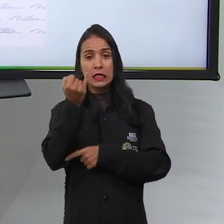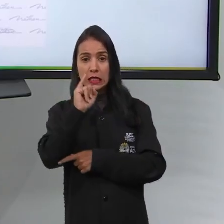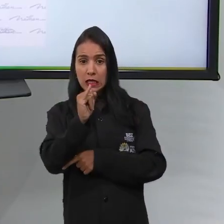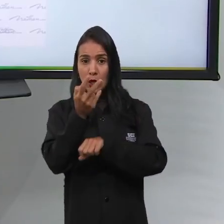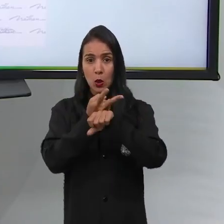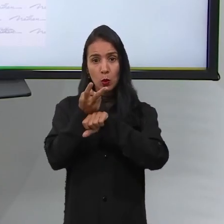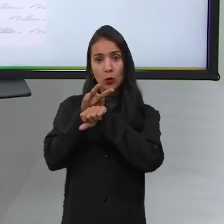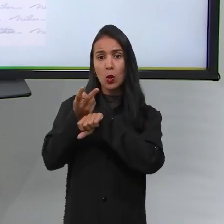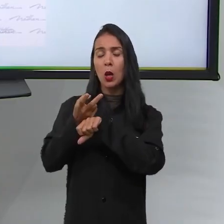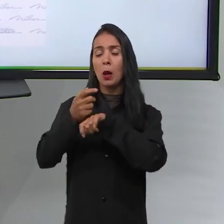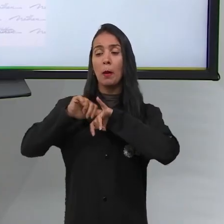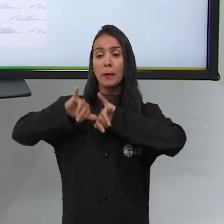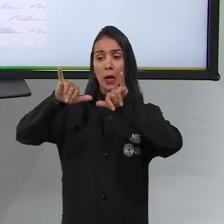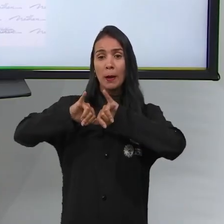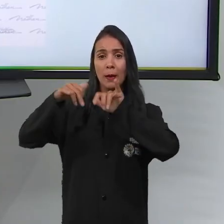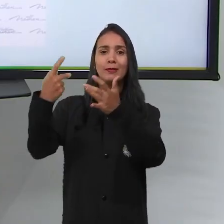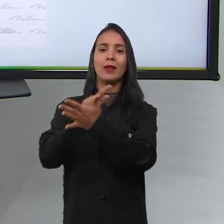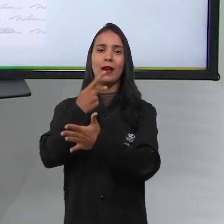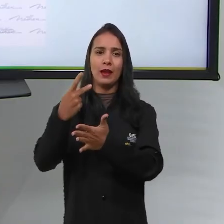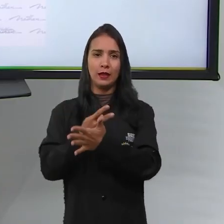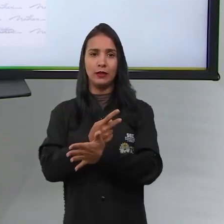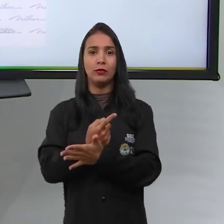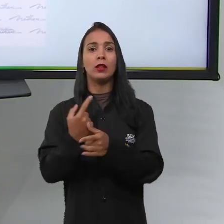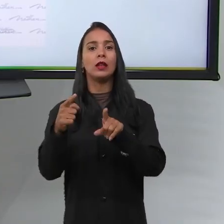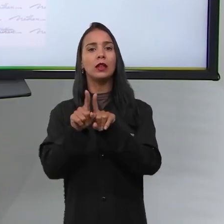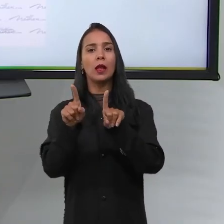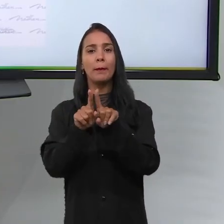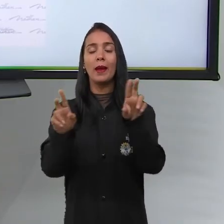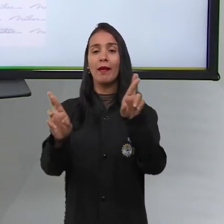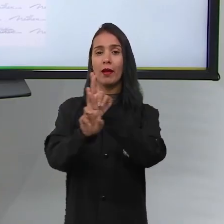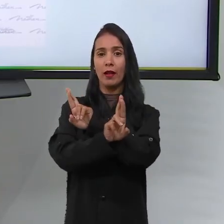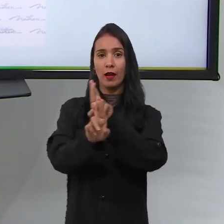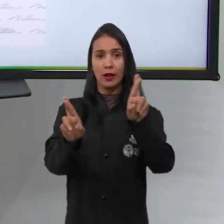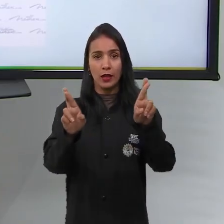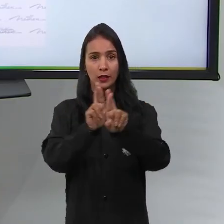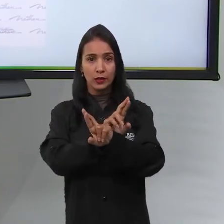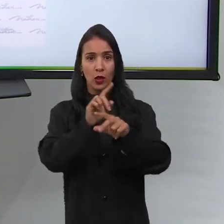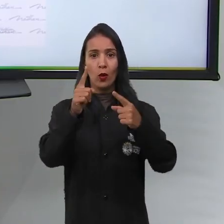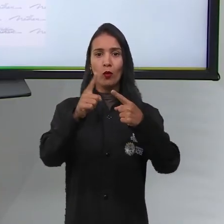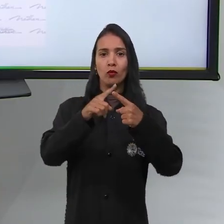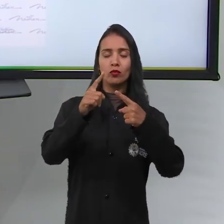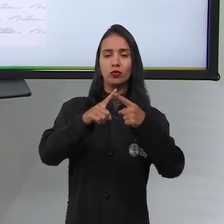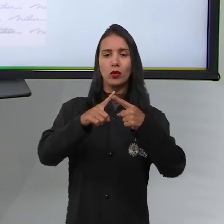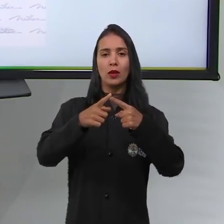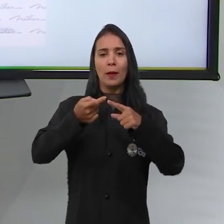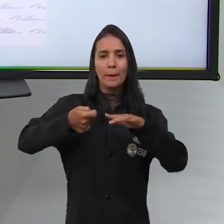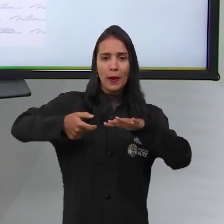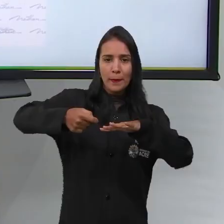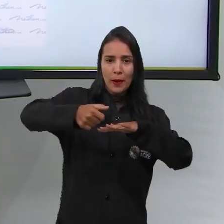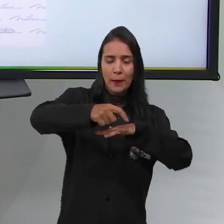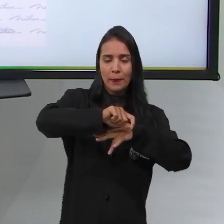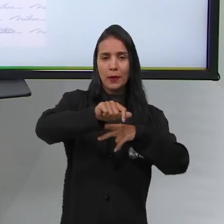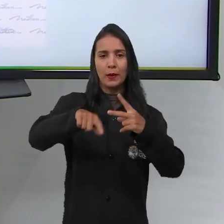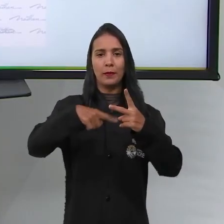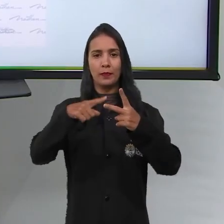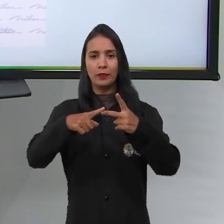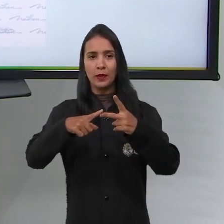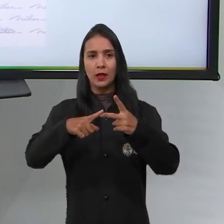uma ligação muito grande em relação a fake news, liberdade de expressão e discurso de ódio. São 3